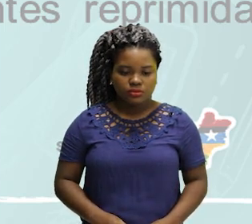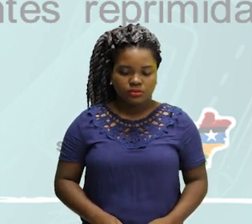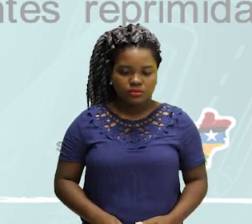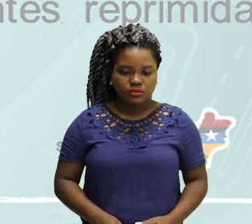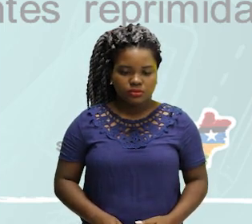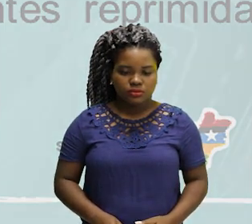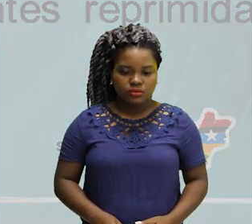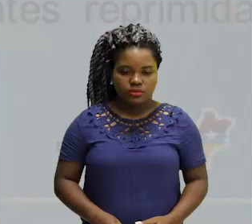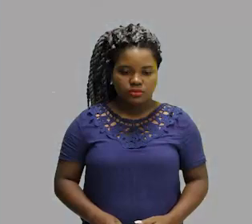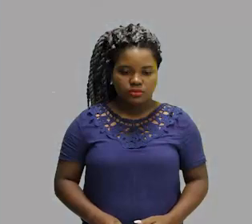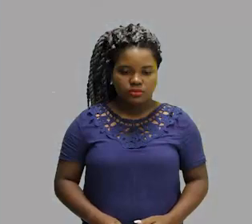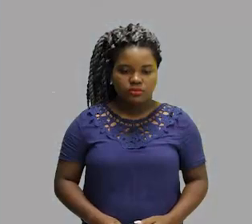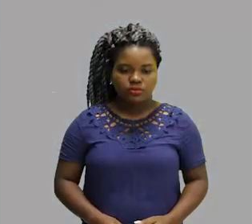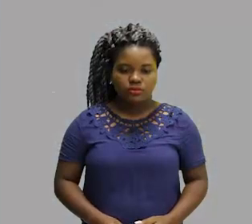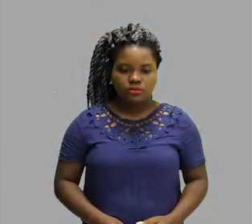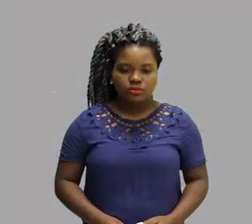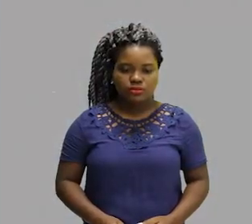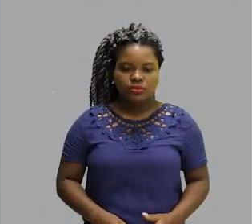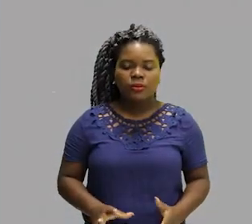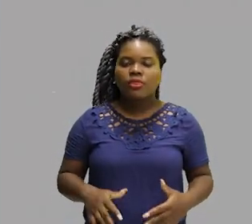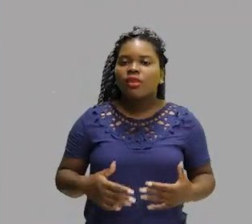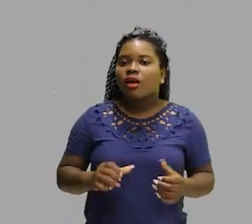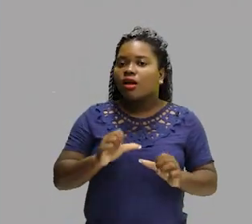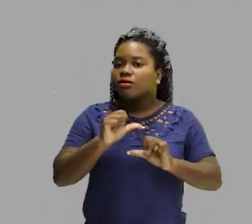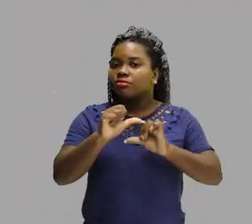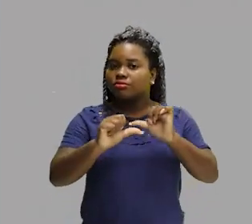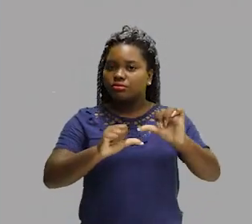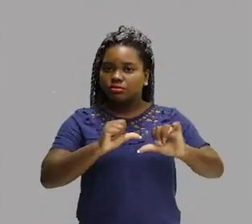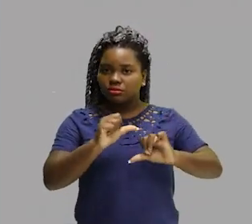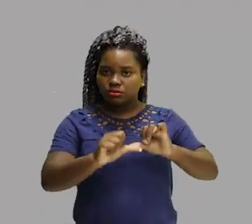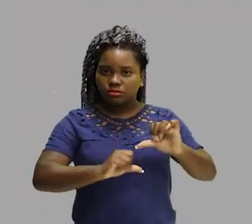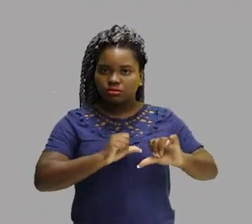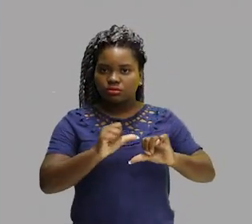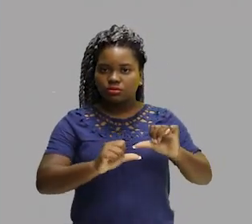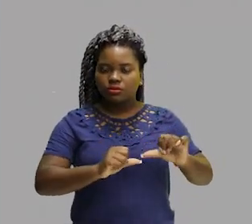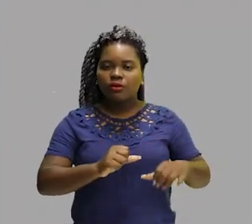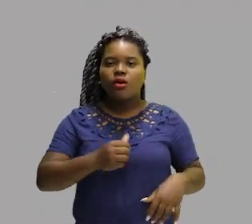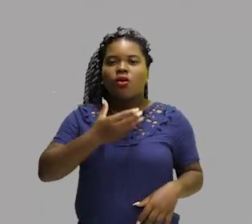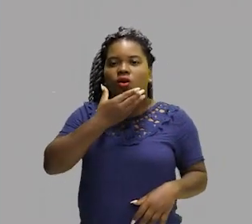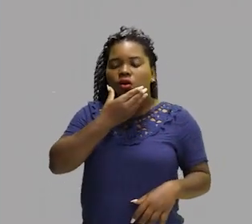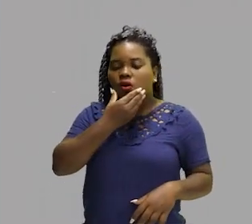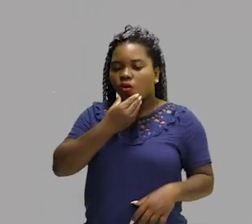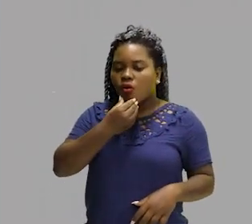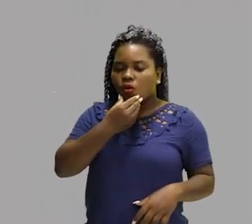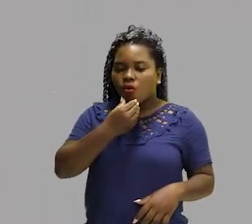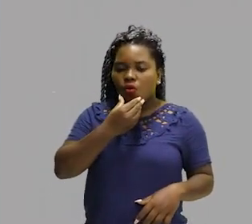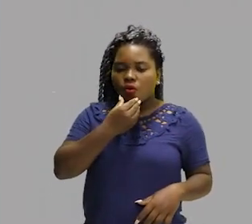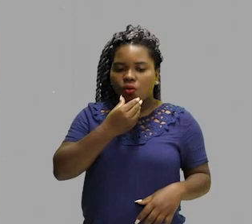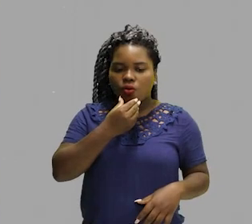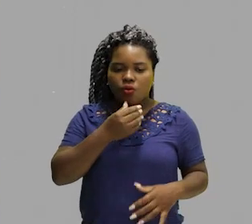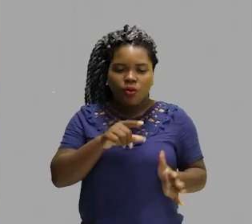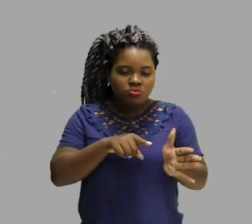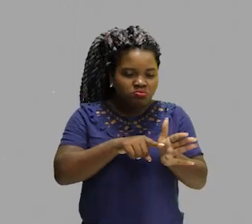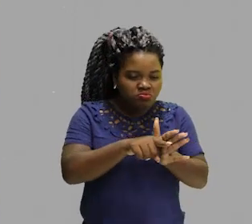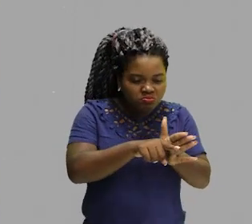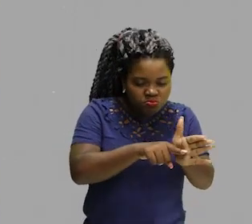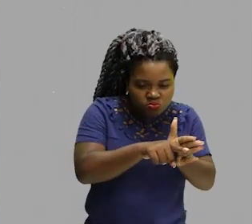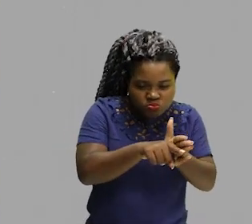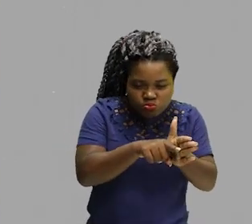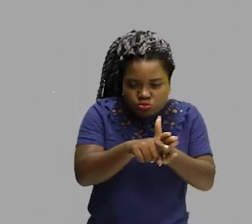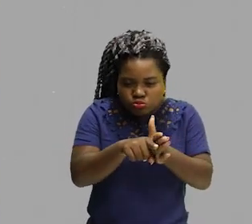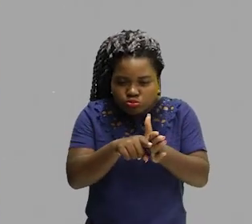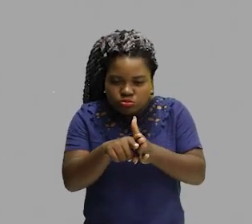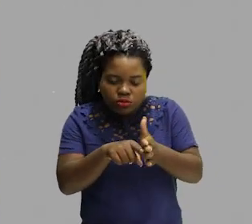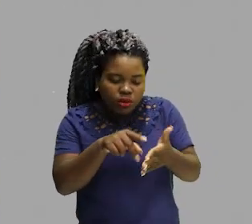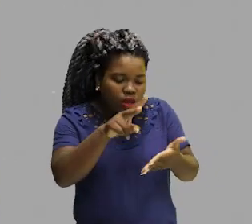ser frequente. Então tem mudança, né? O homem ele é um investigador, o homem dessa época. O homem ele é